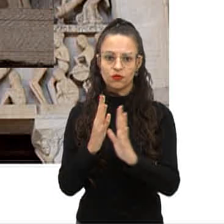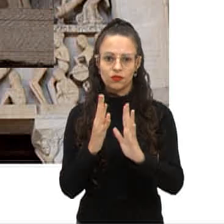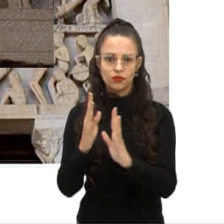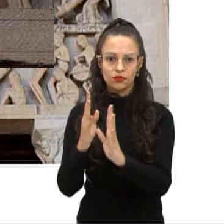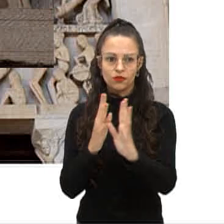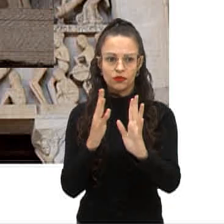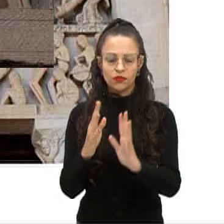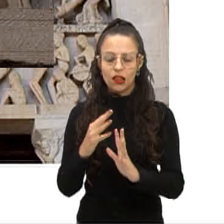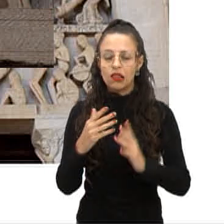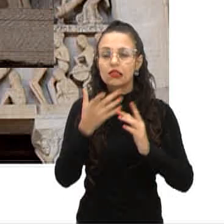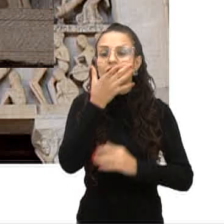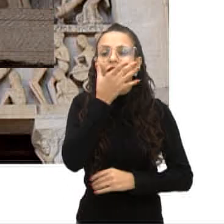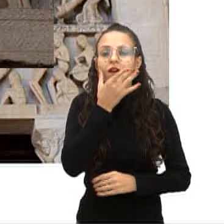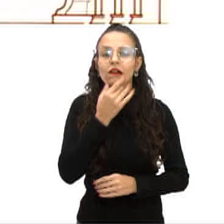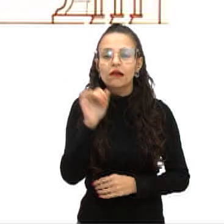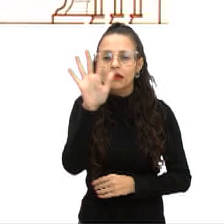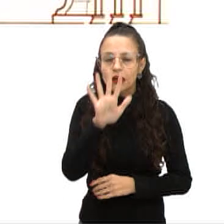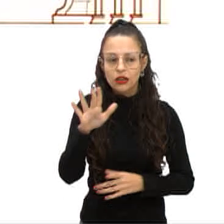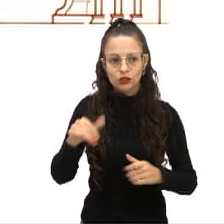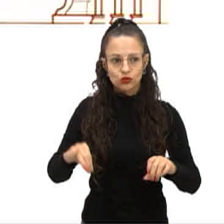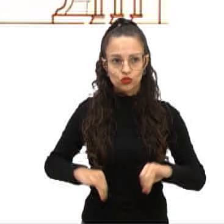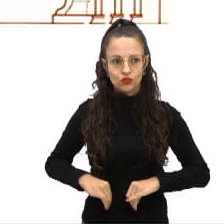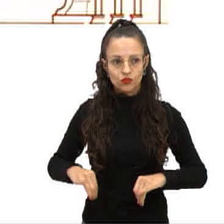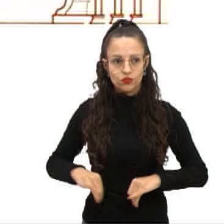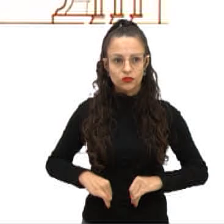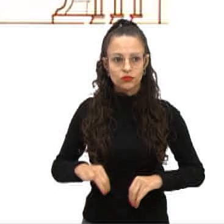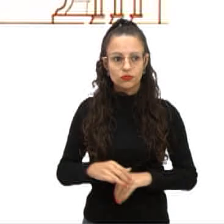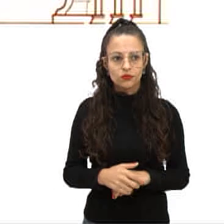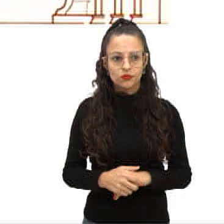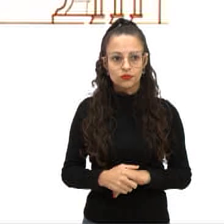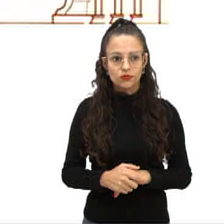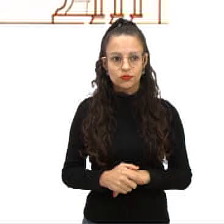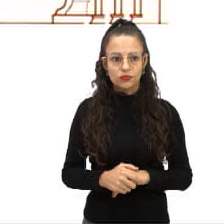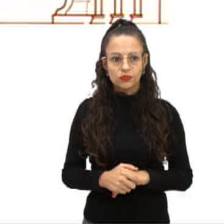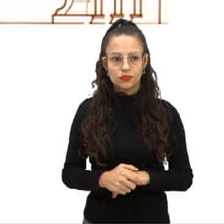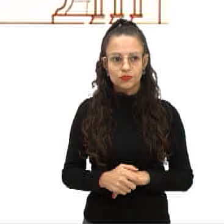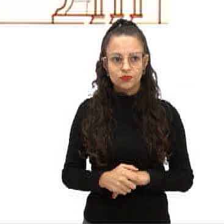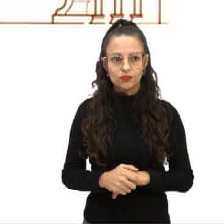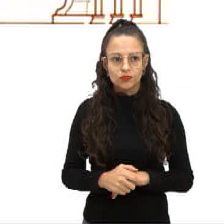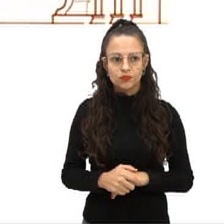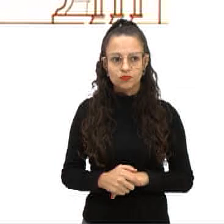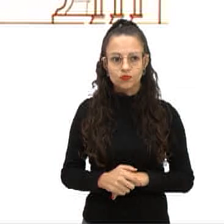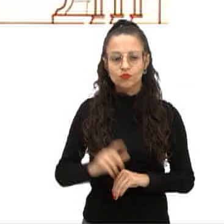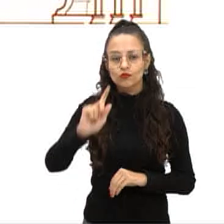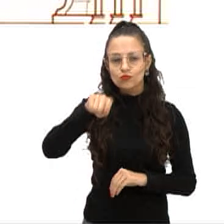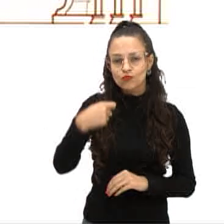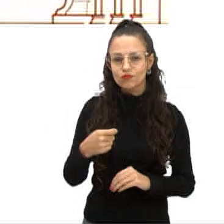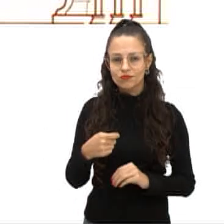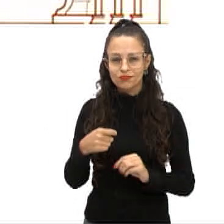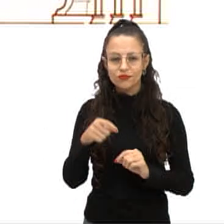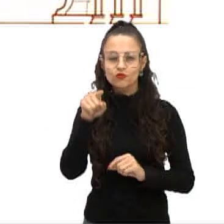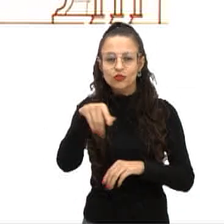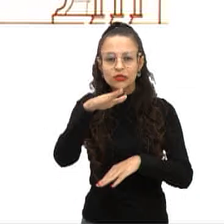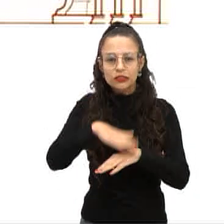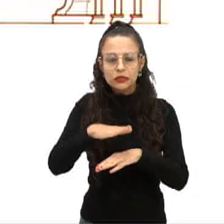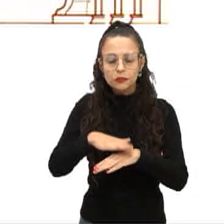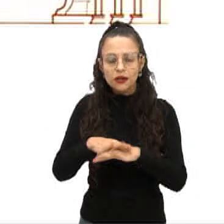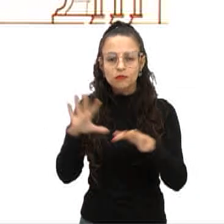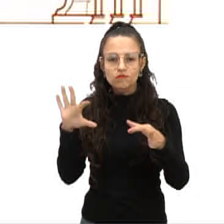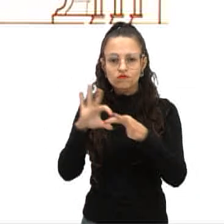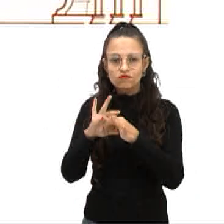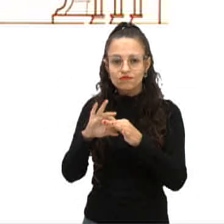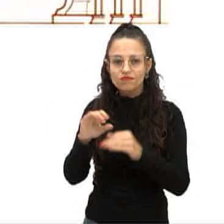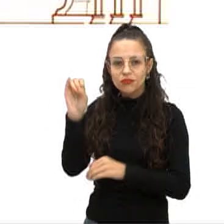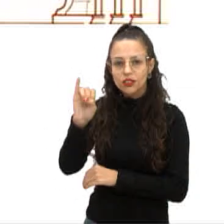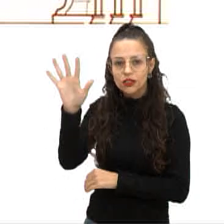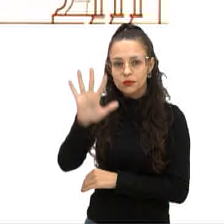purgatório, a cara de sofrimento. Então aqui então, sobre a portada da arte românica, Marte é a alternativa correta de acordo com a